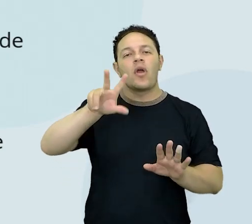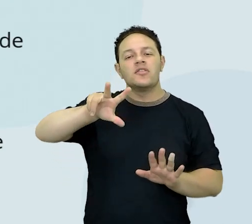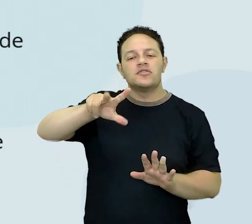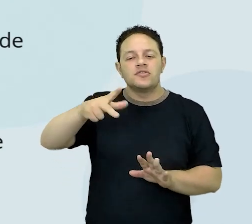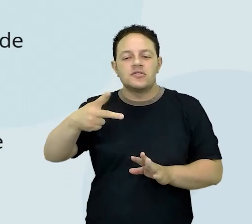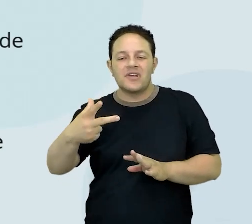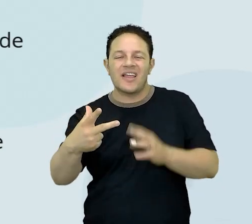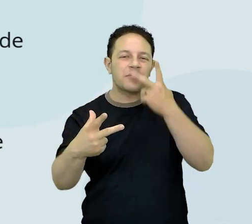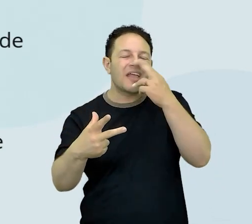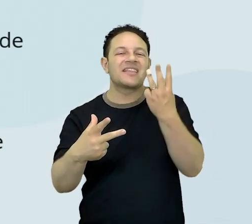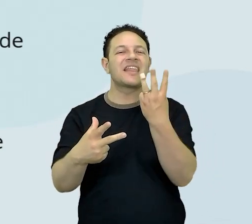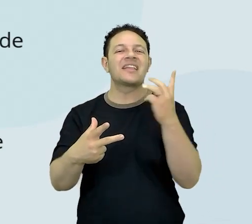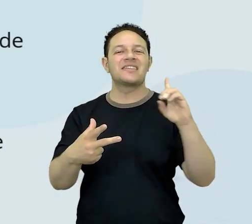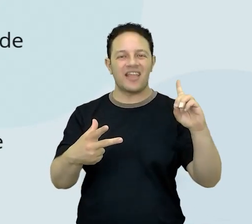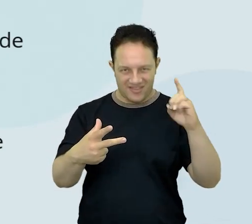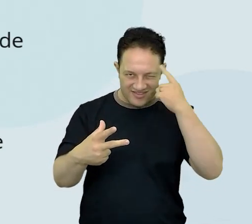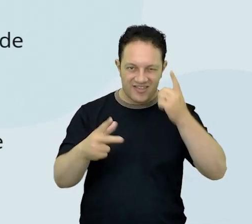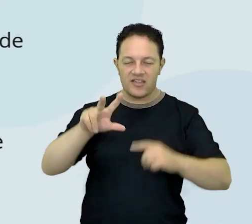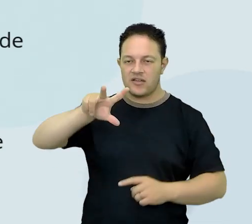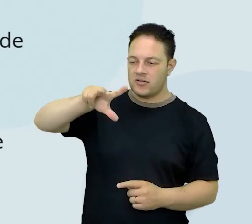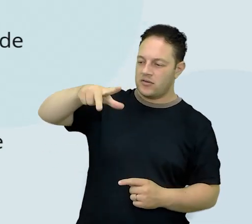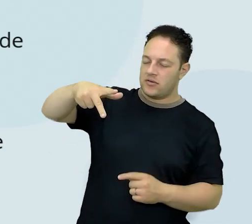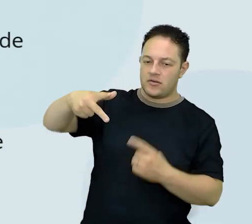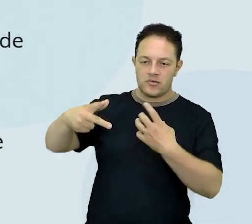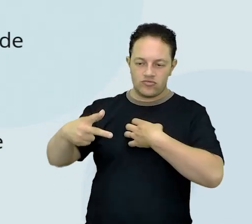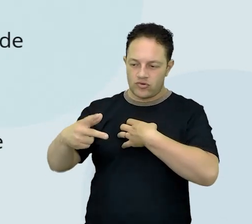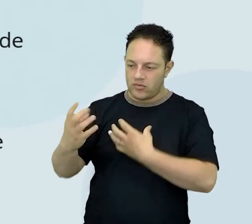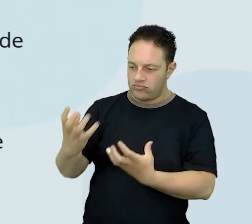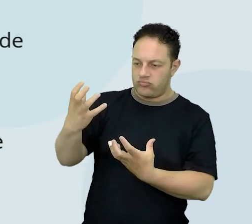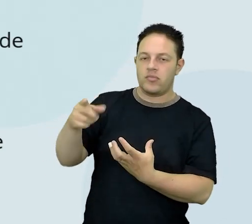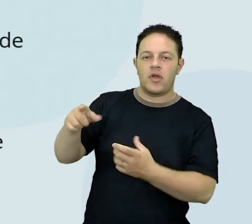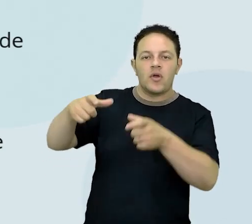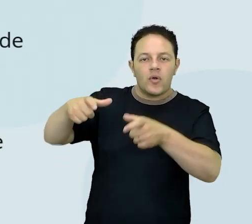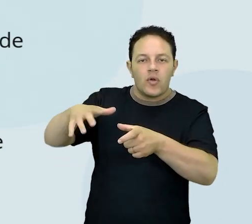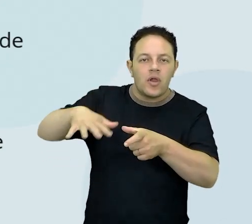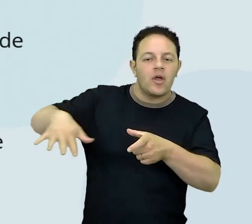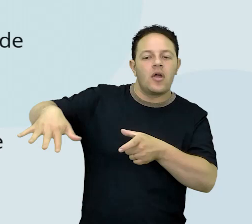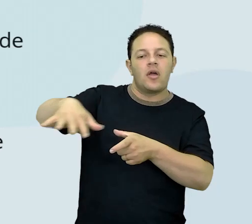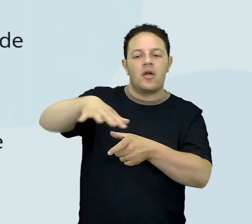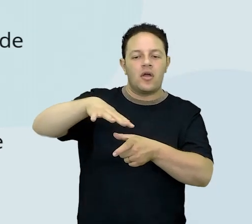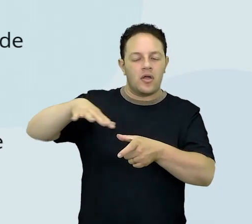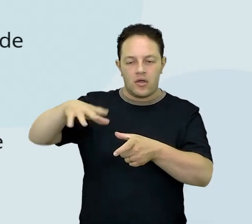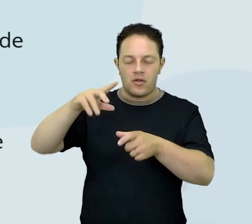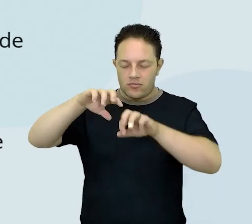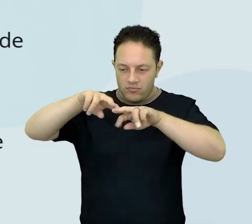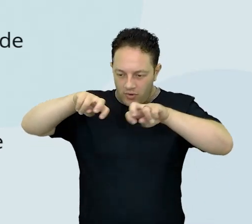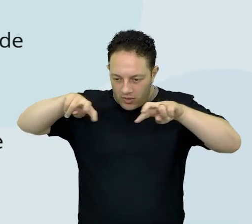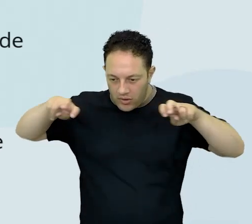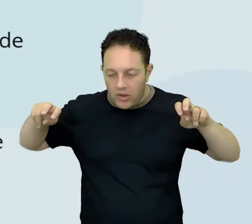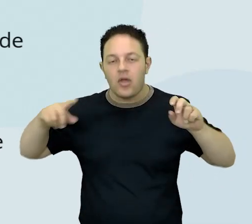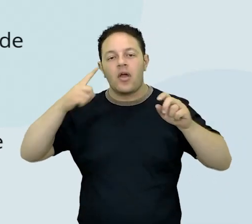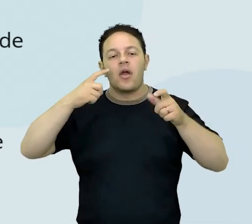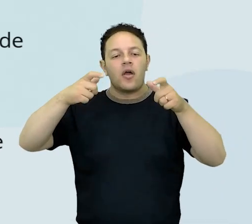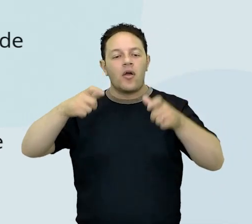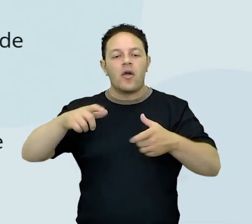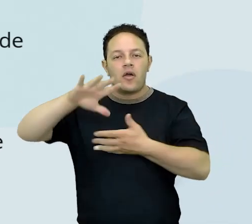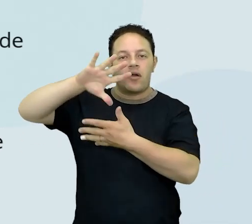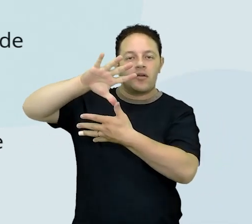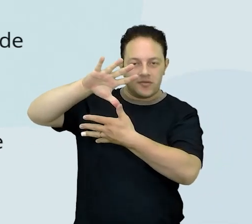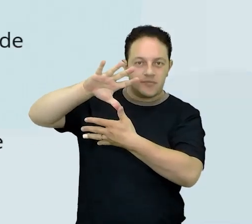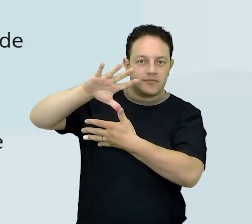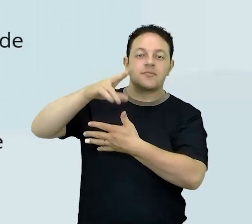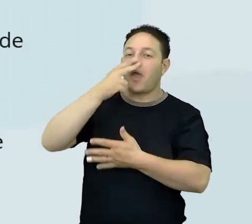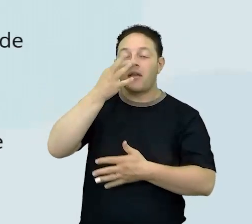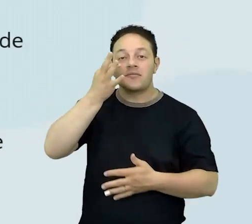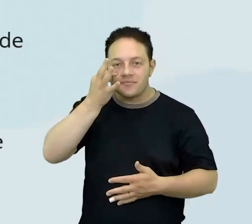tridimensionais, a gente está falando de 3D, geralmente do relevo de uma região, materializado como um artefato